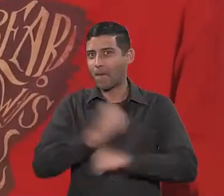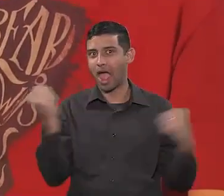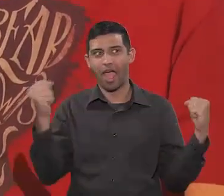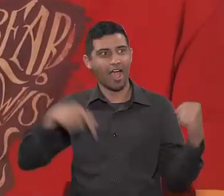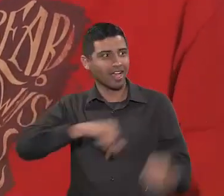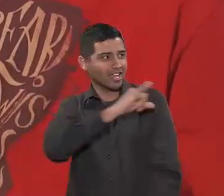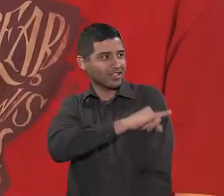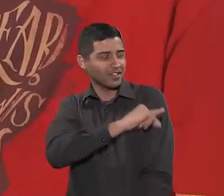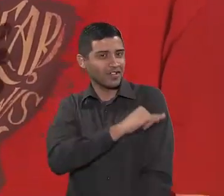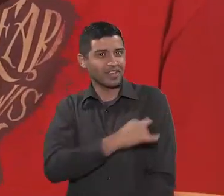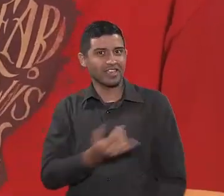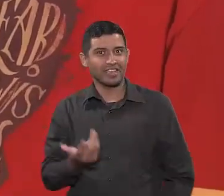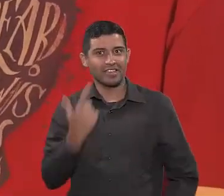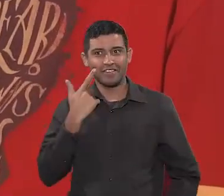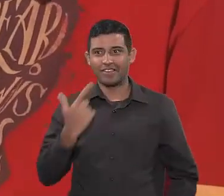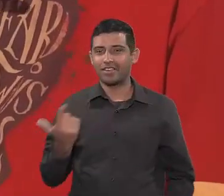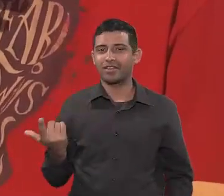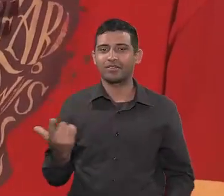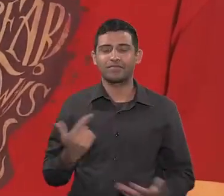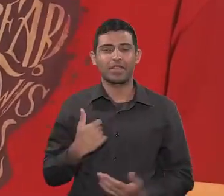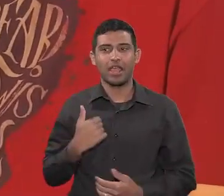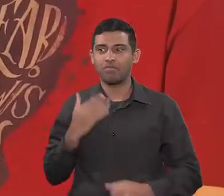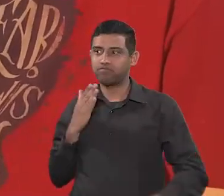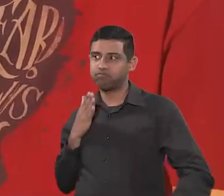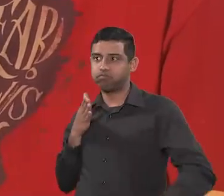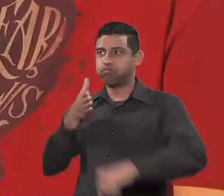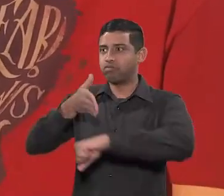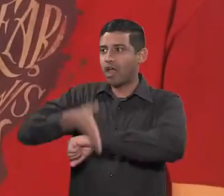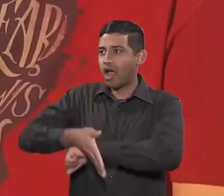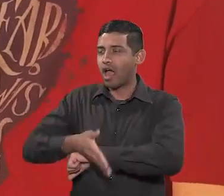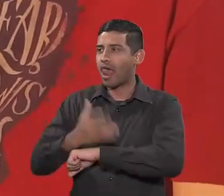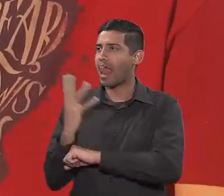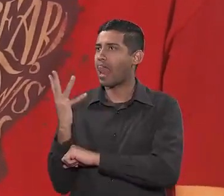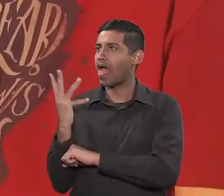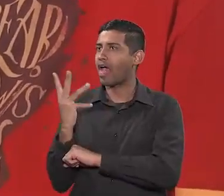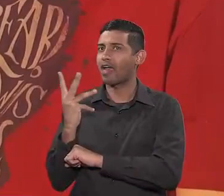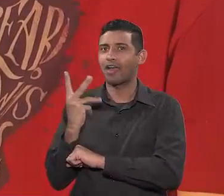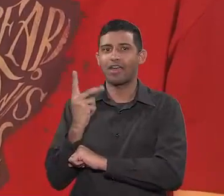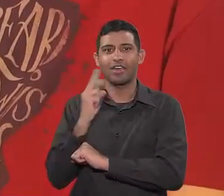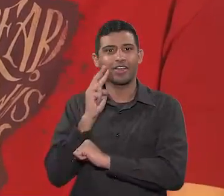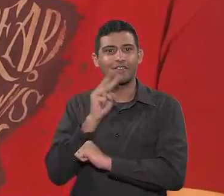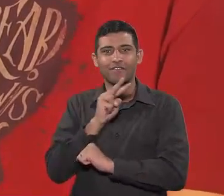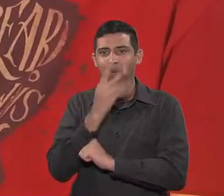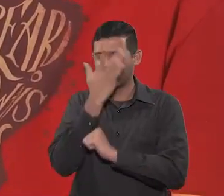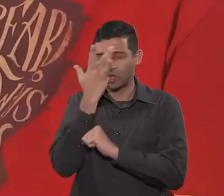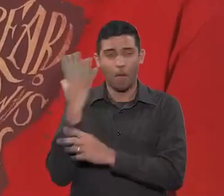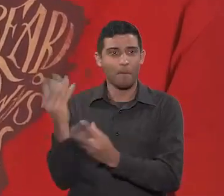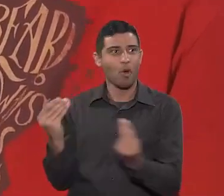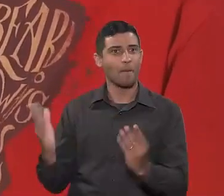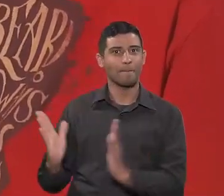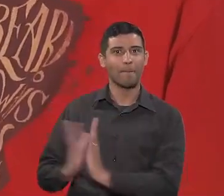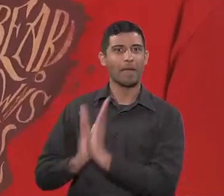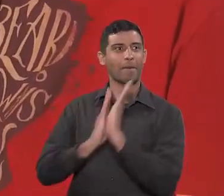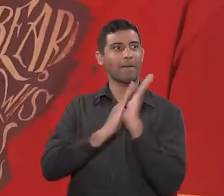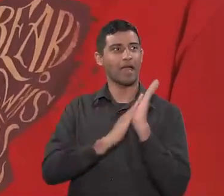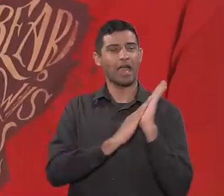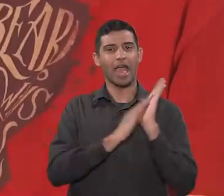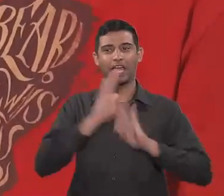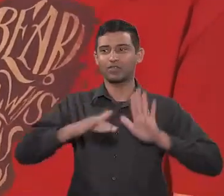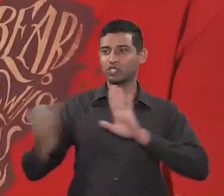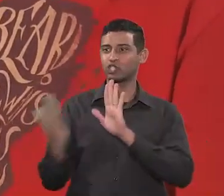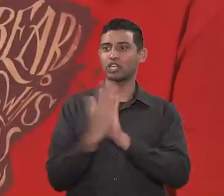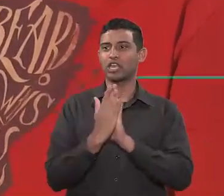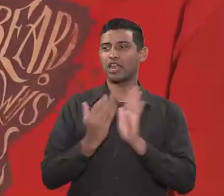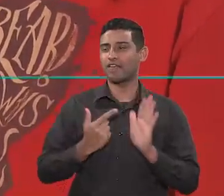Janeiro, como tantos outros, né? E ela entra dentro daquele lugar lindo, é aplaudida, e muitas vezes, muitos deles chegaram para mim e falaram: eu nunca